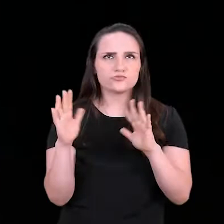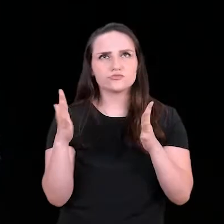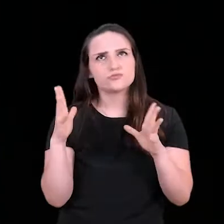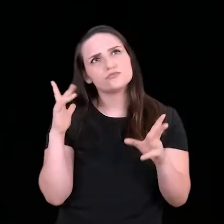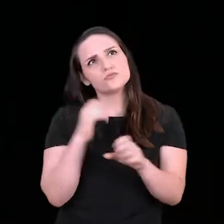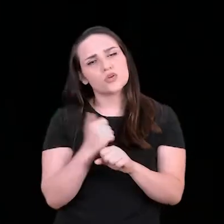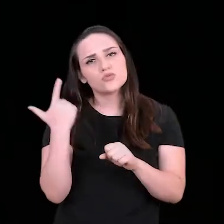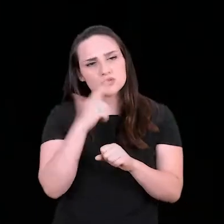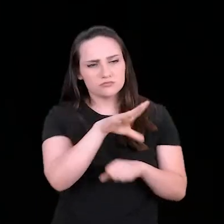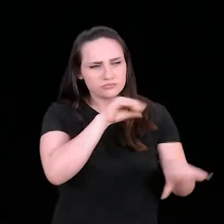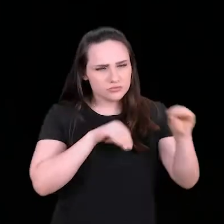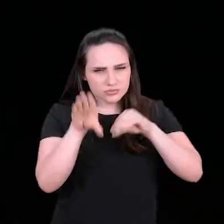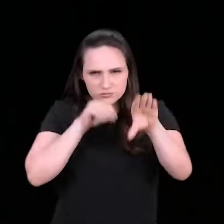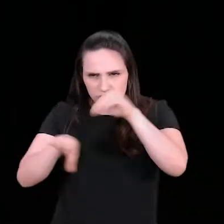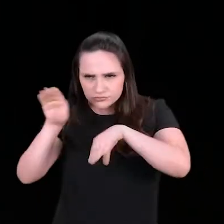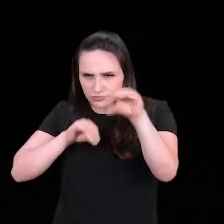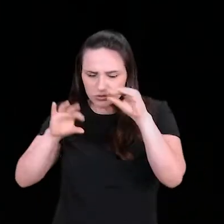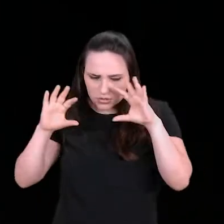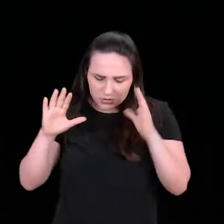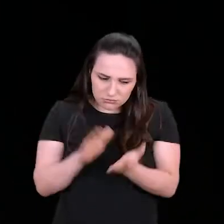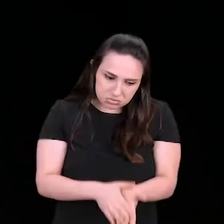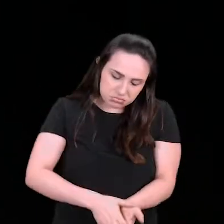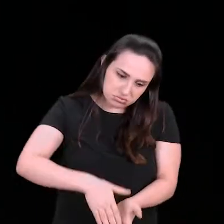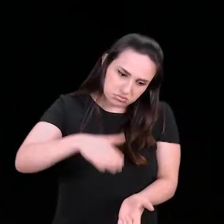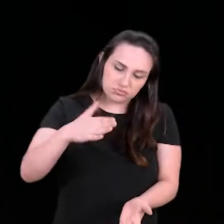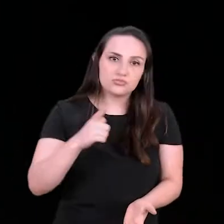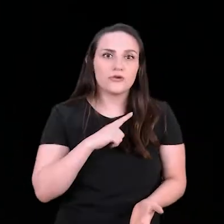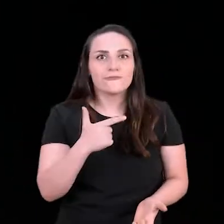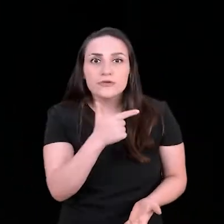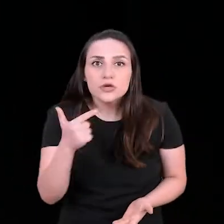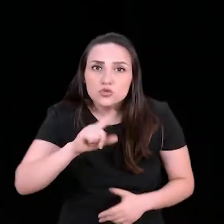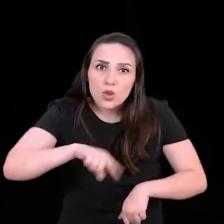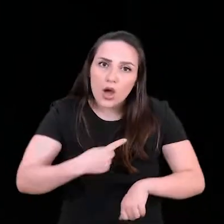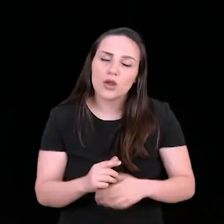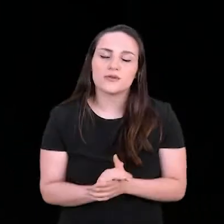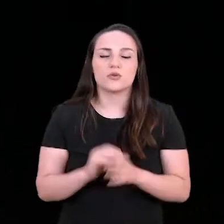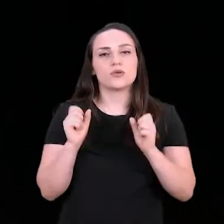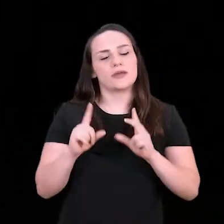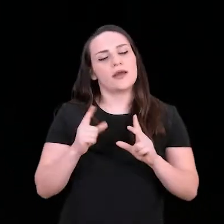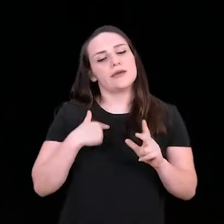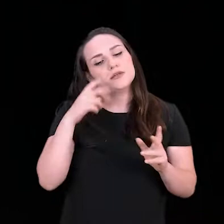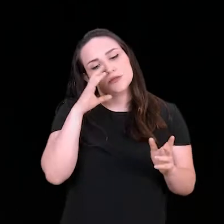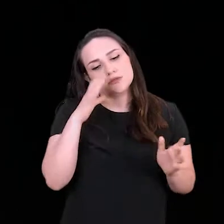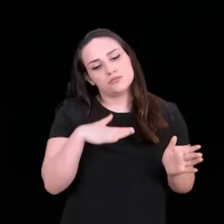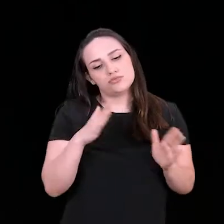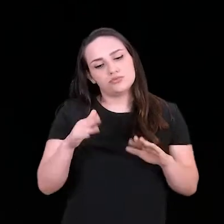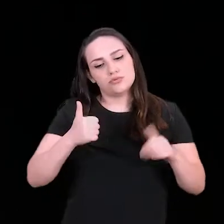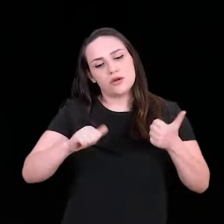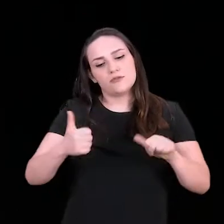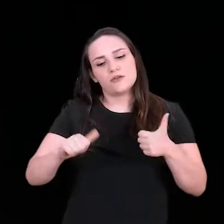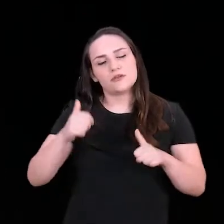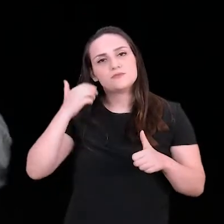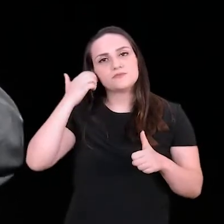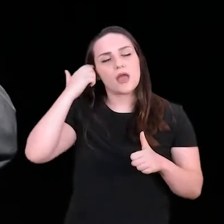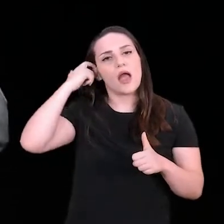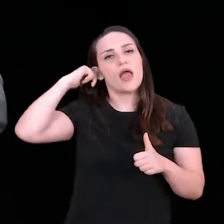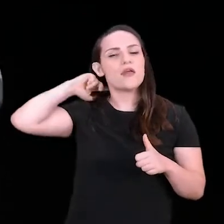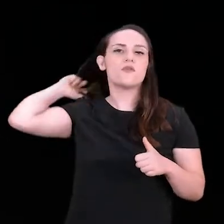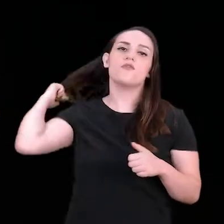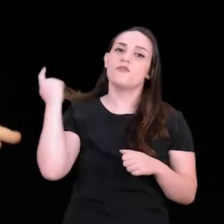né, perto de 22 horas ali, para fazer análise. E aí também, depois dessa análise, você tem que olhar ali nas redes